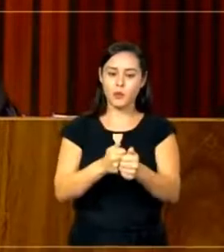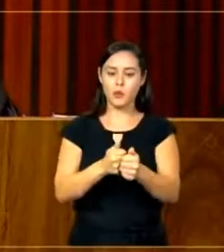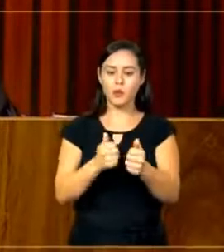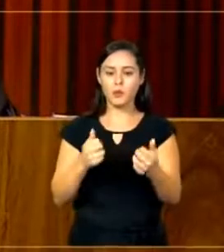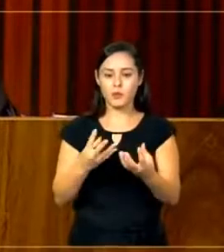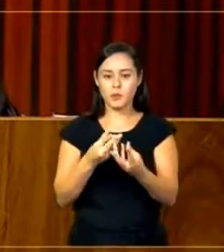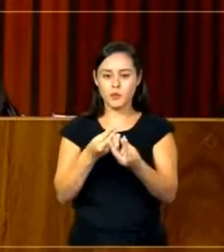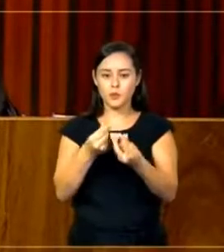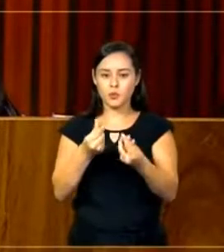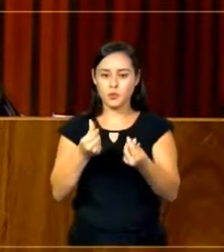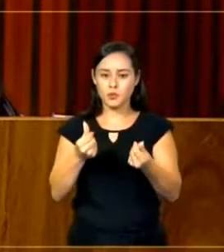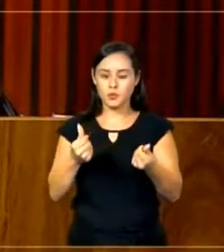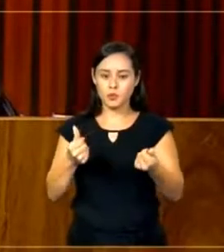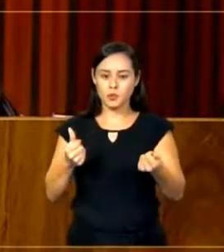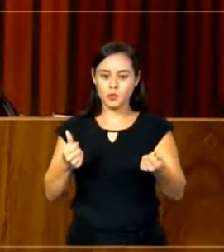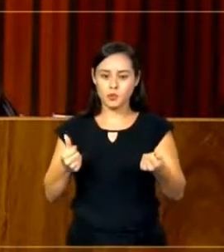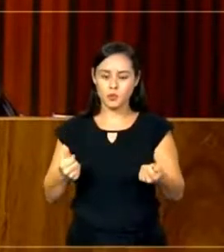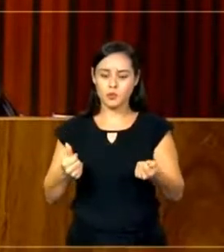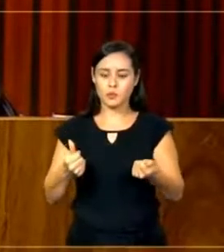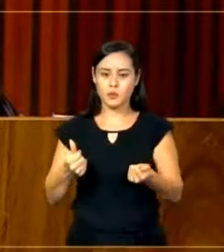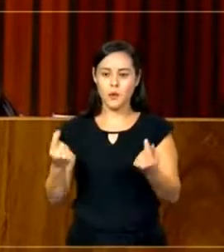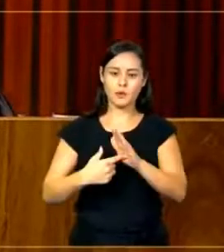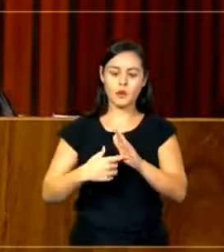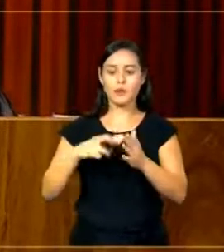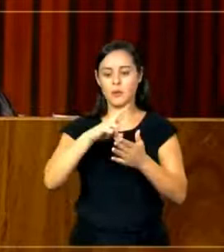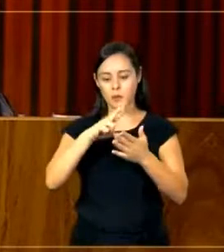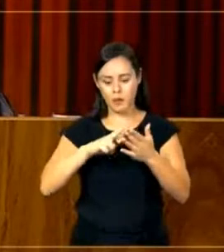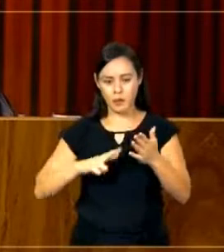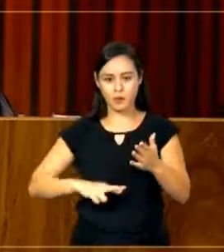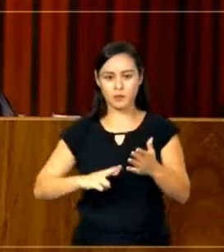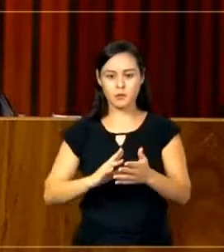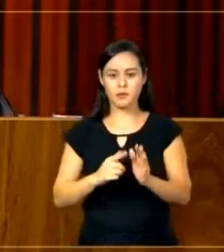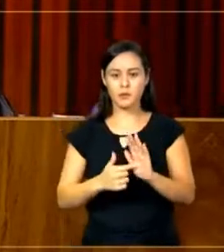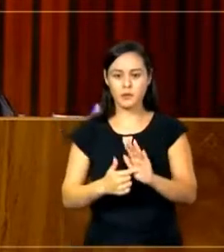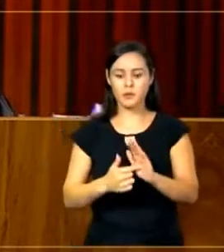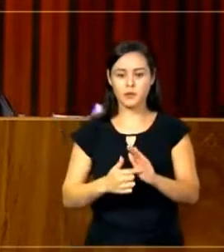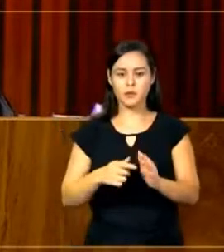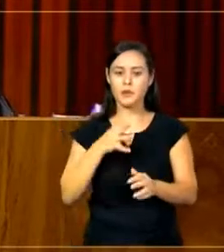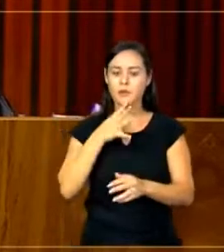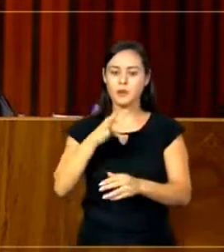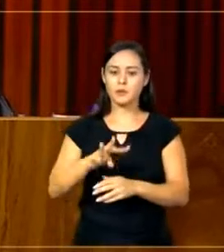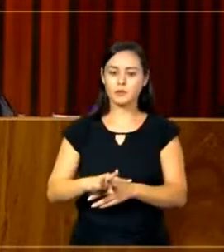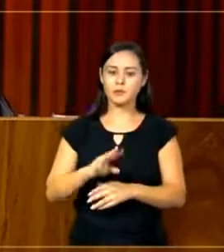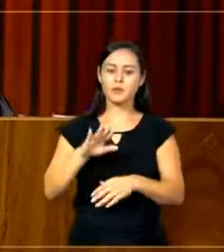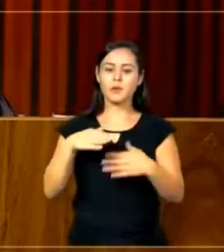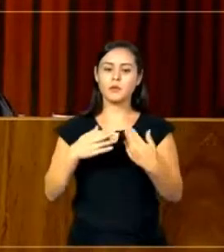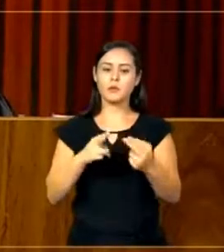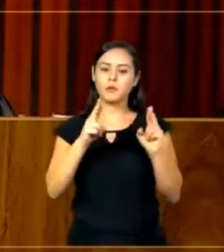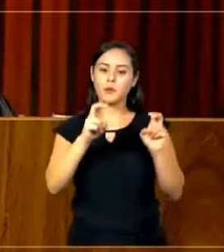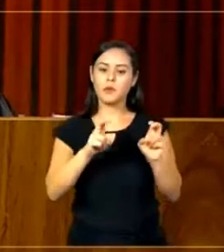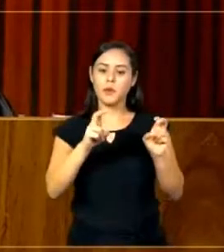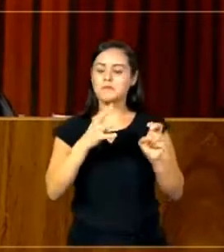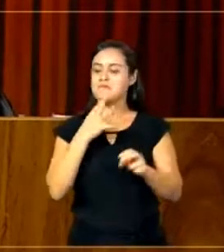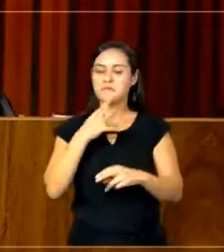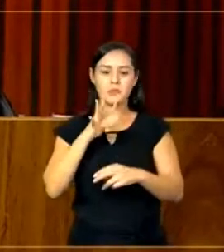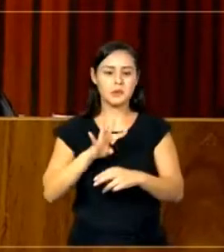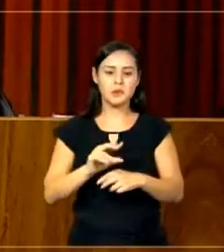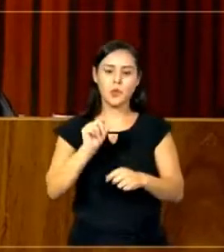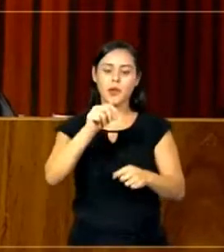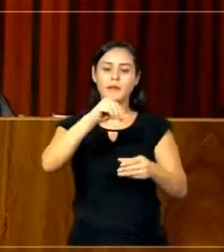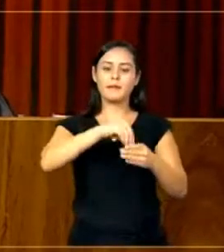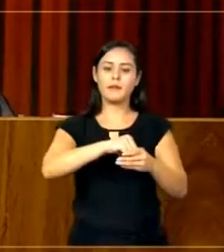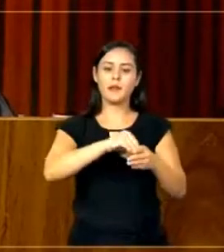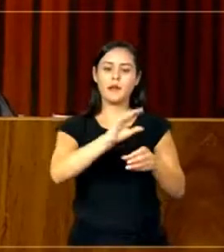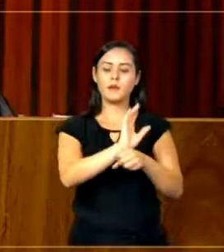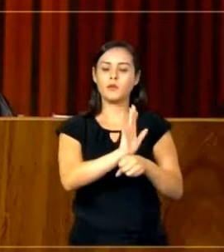substancialmente equivocada da verdade. Não se conhece o teor do documentário a ser exibido, às